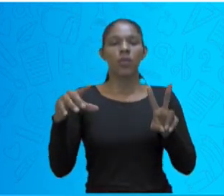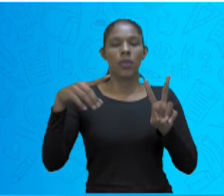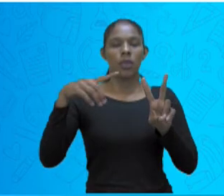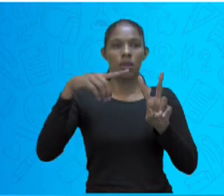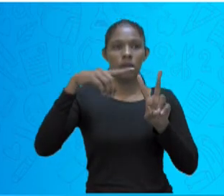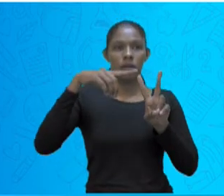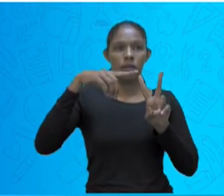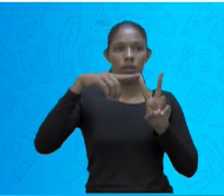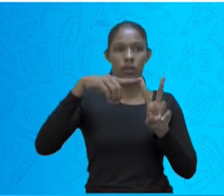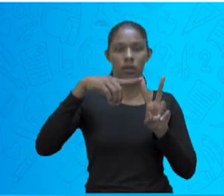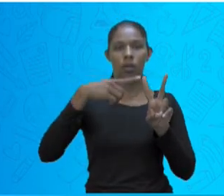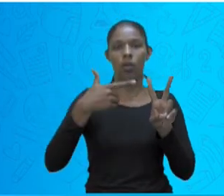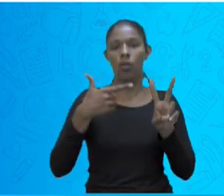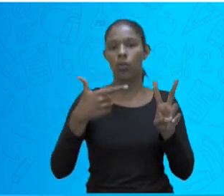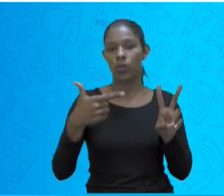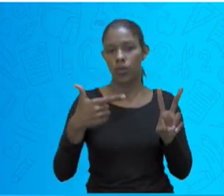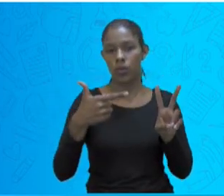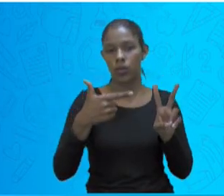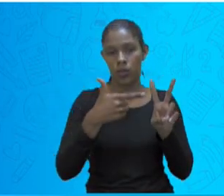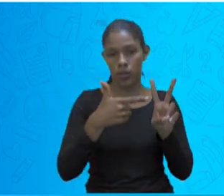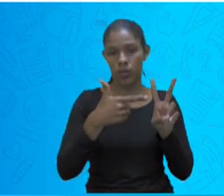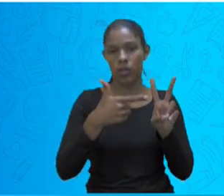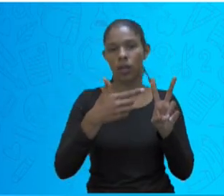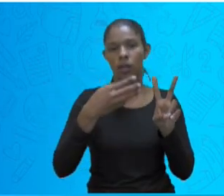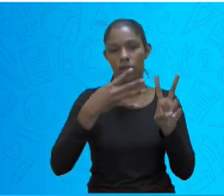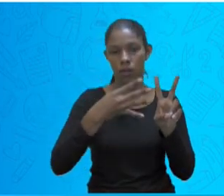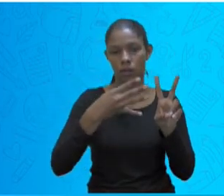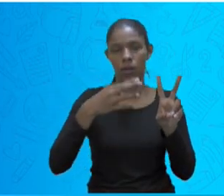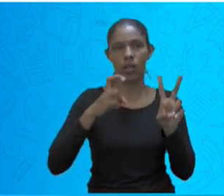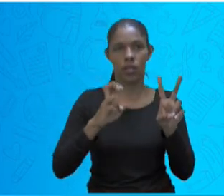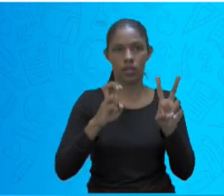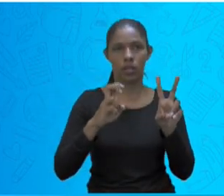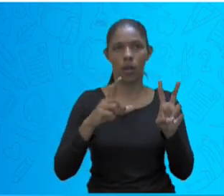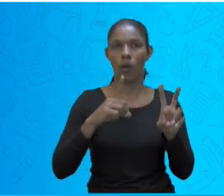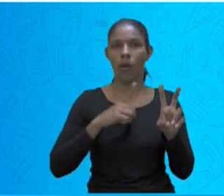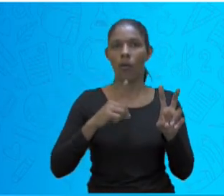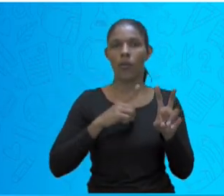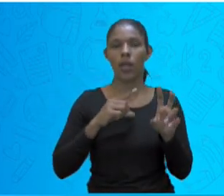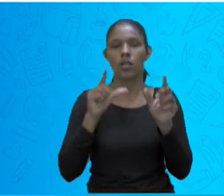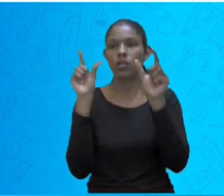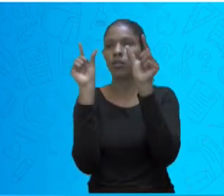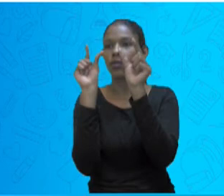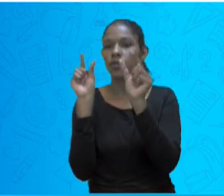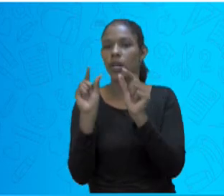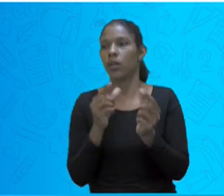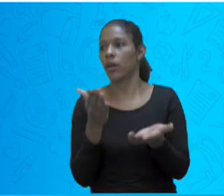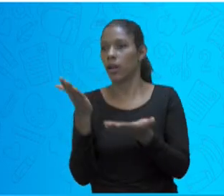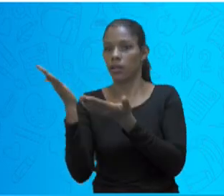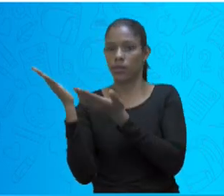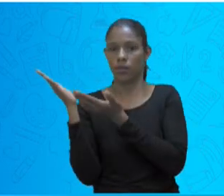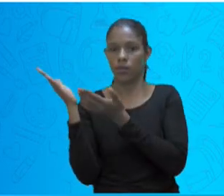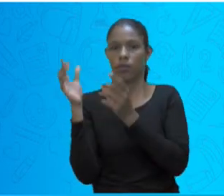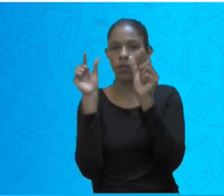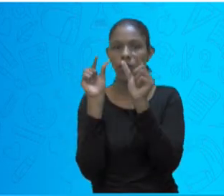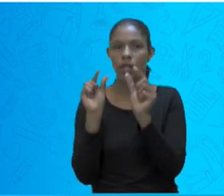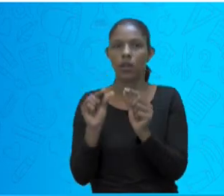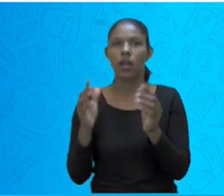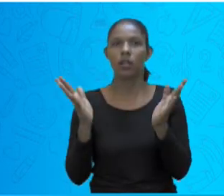245. Já tenho ali 245 fatorado. 245 dividido por